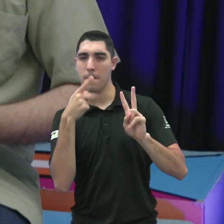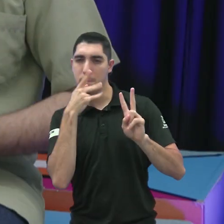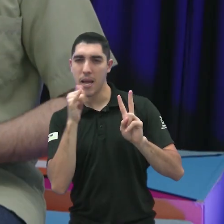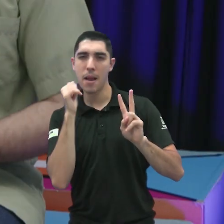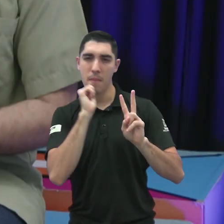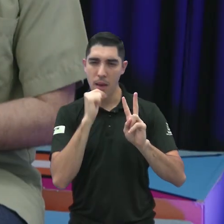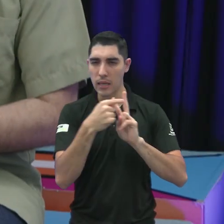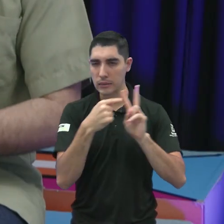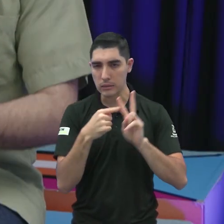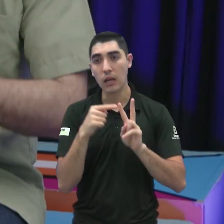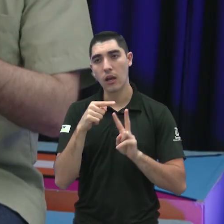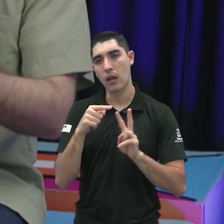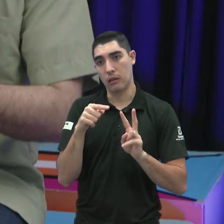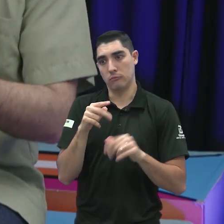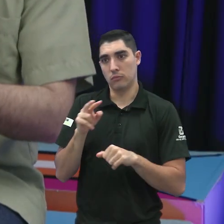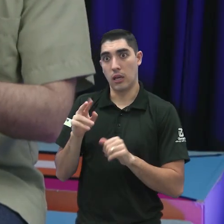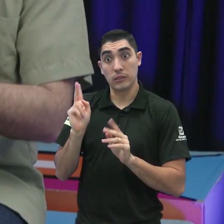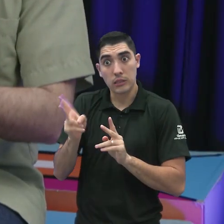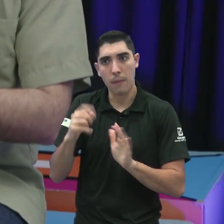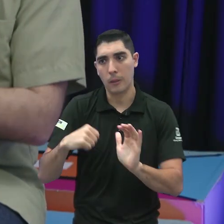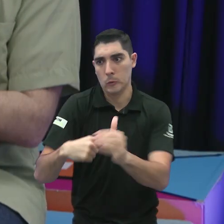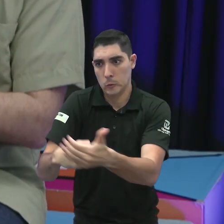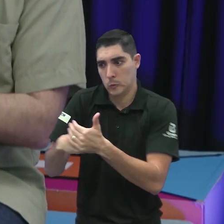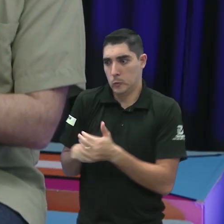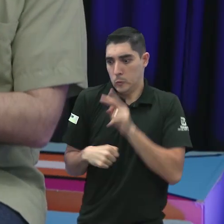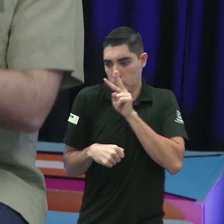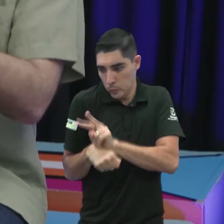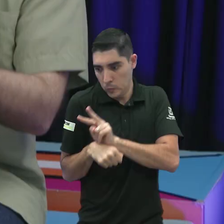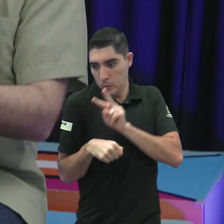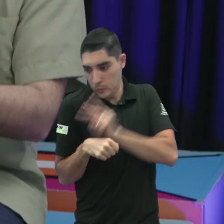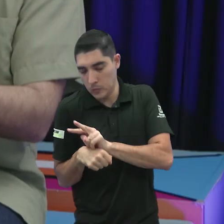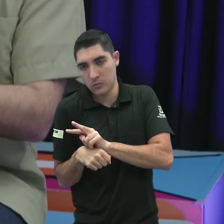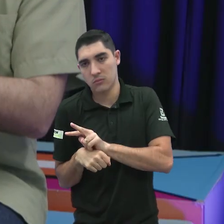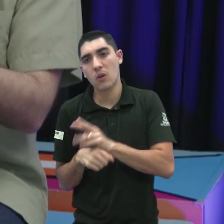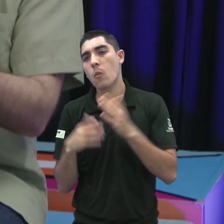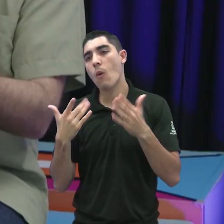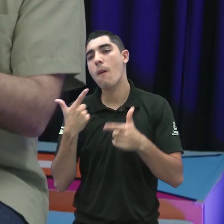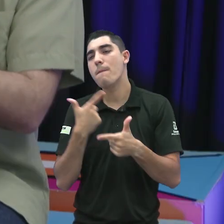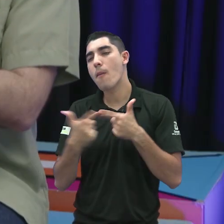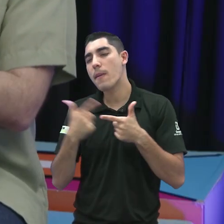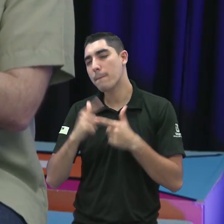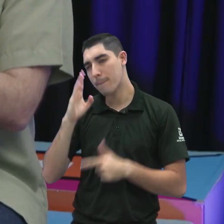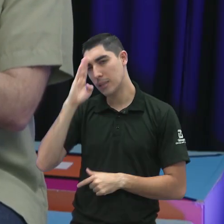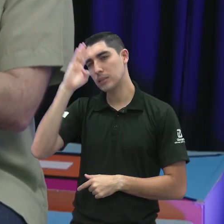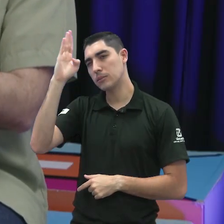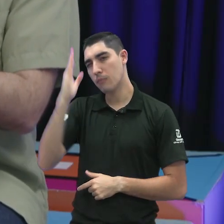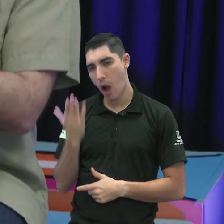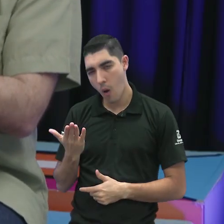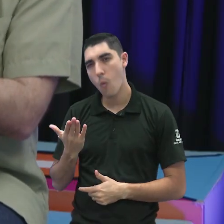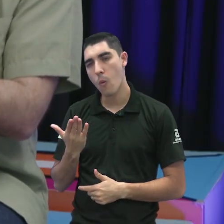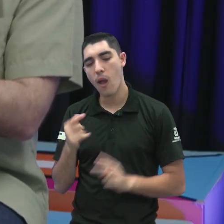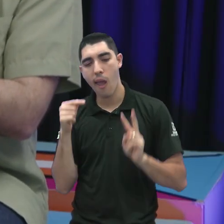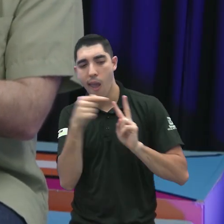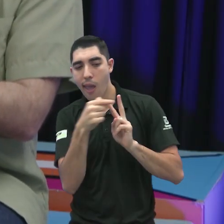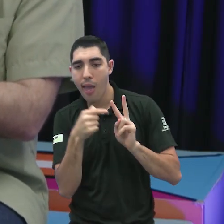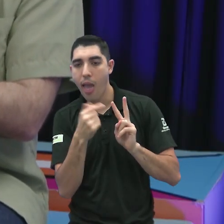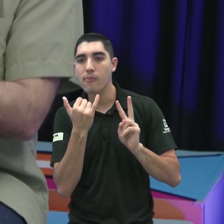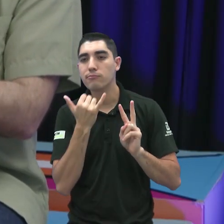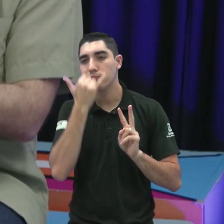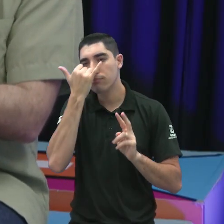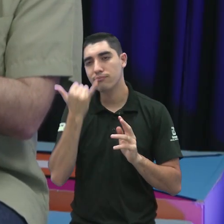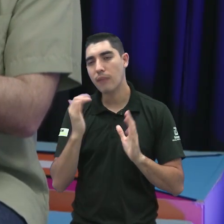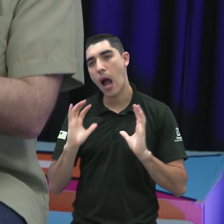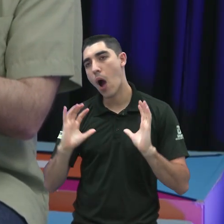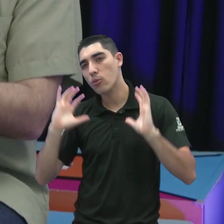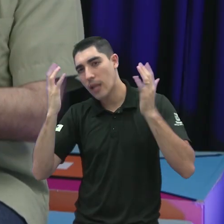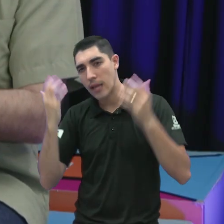assim, nesse caso, né? Você atende bastante pais também, né? Na questão de ensinar os pais a serem pais. Mas qual é o principal erro